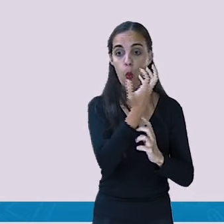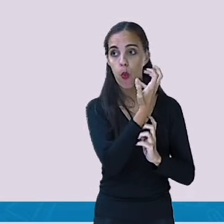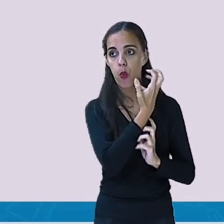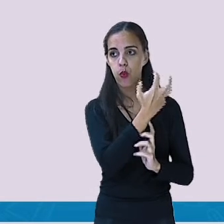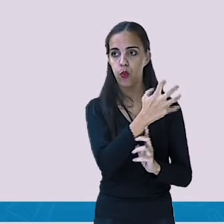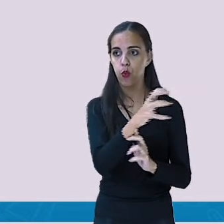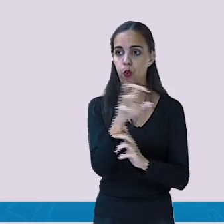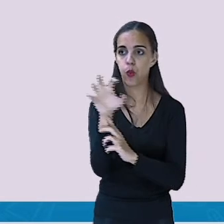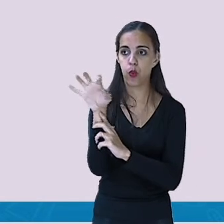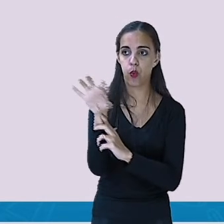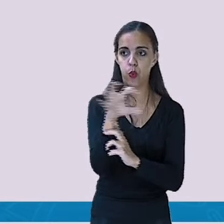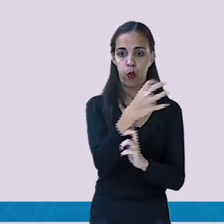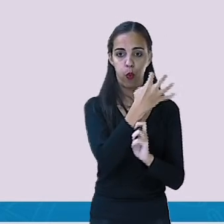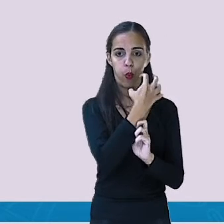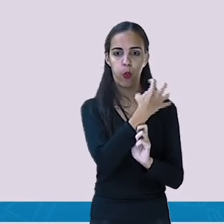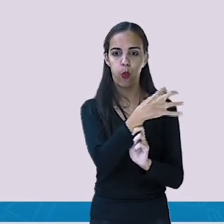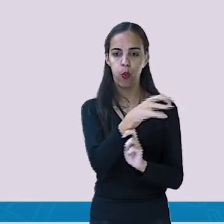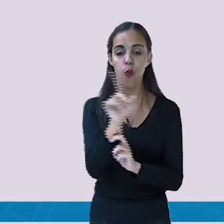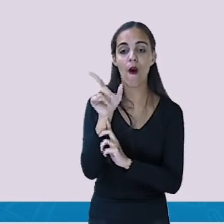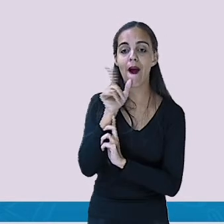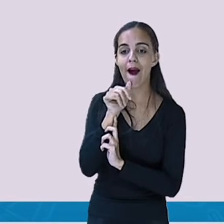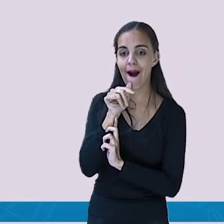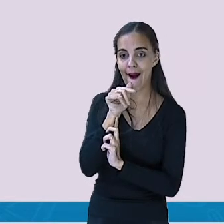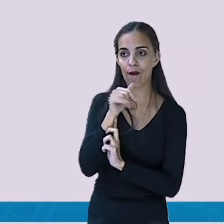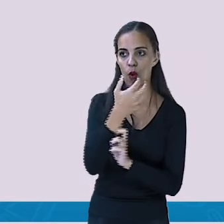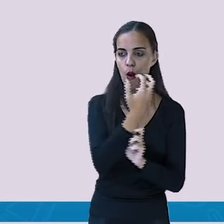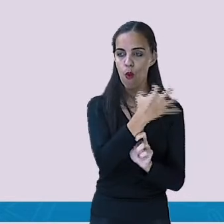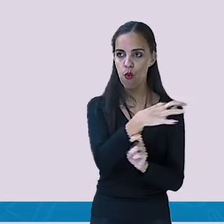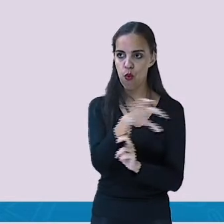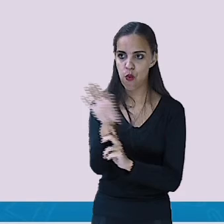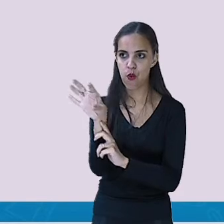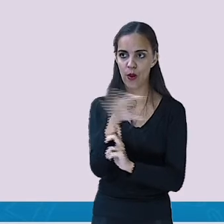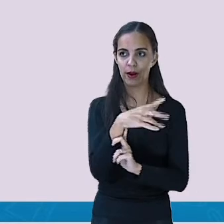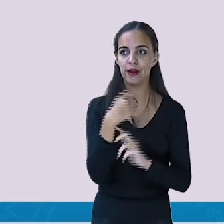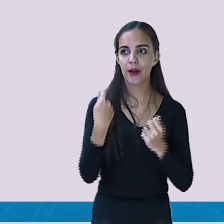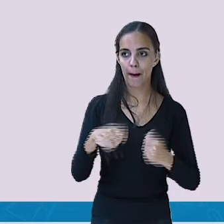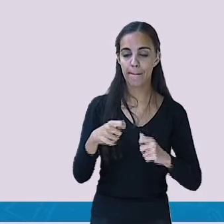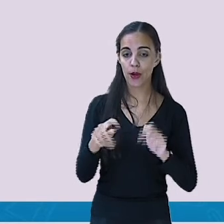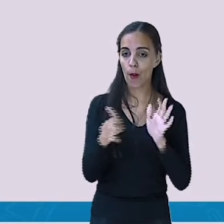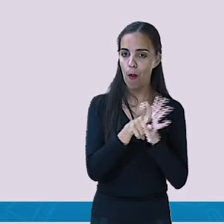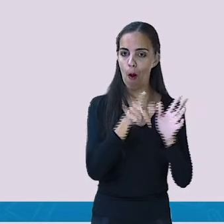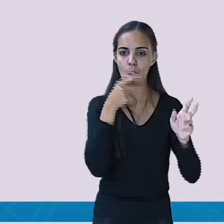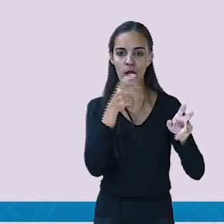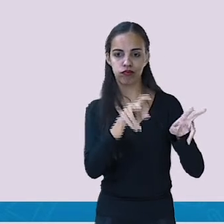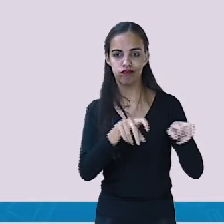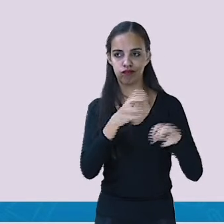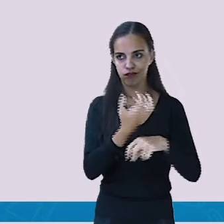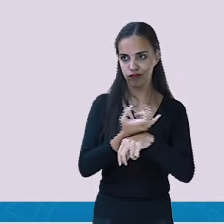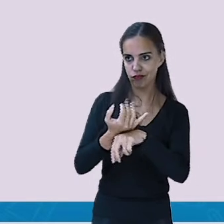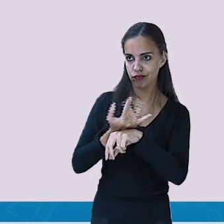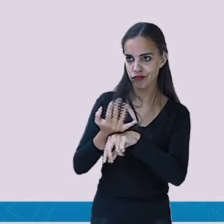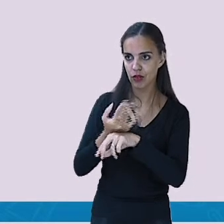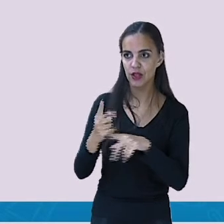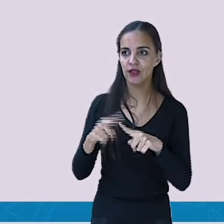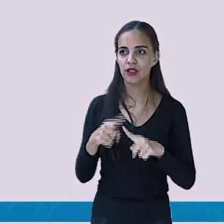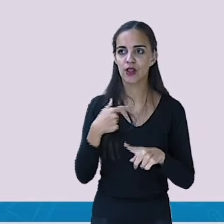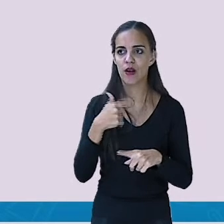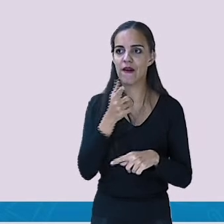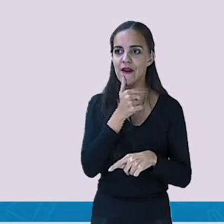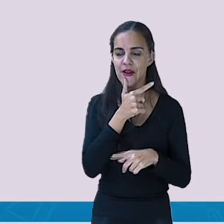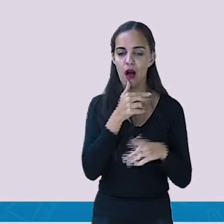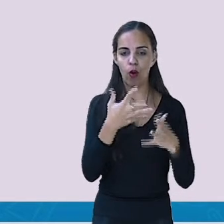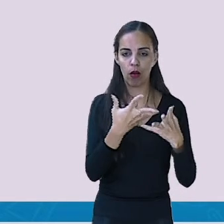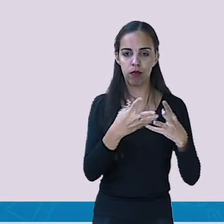preciso estar sempre irrigando para eu plantar, porque é agricultura. Mas se ele tem muita água, se ele é um